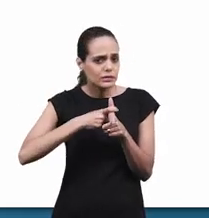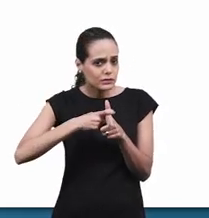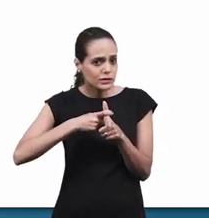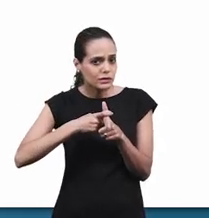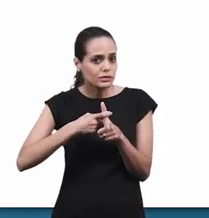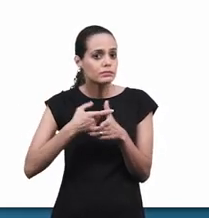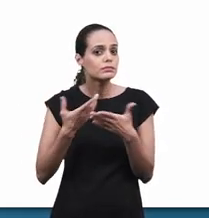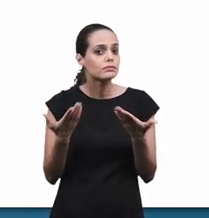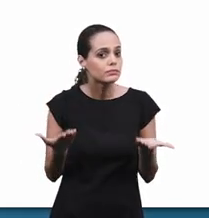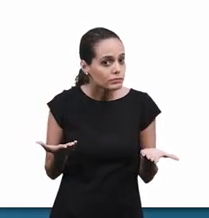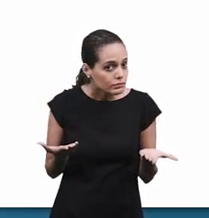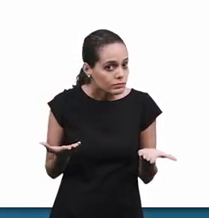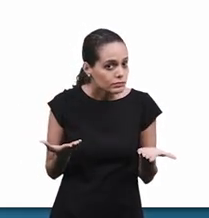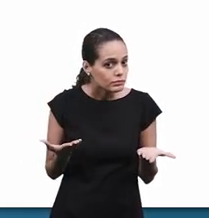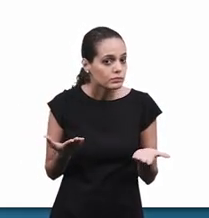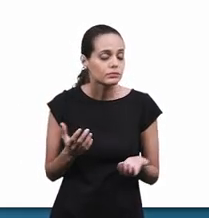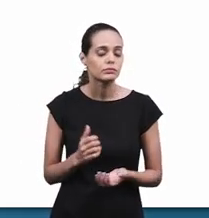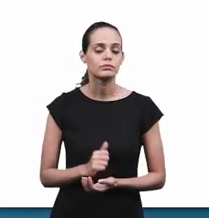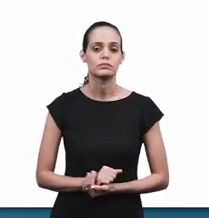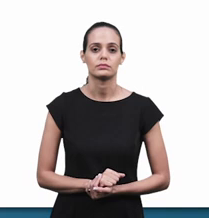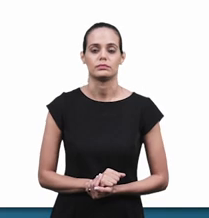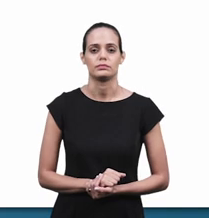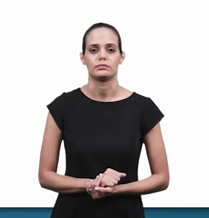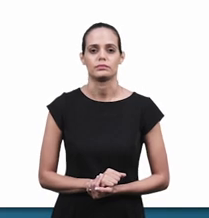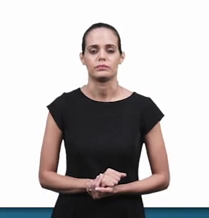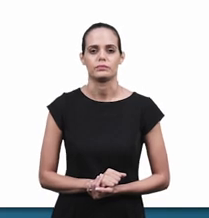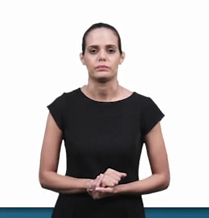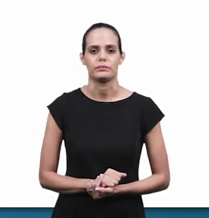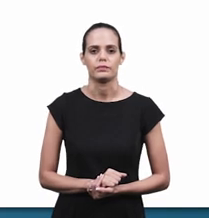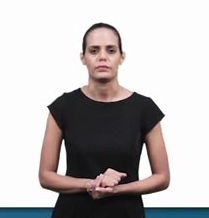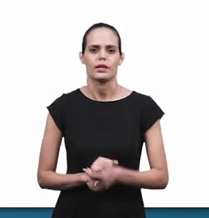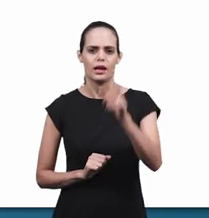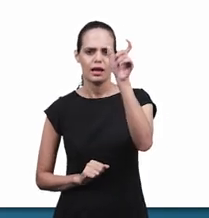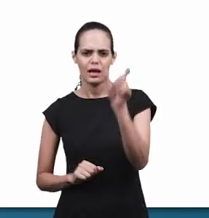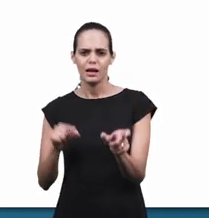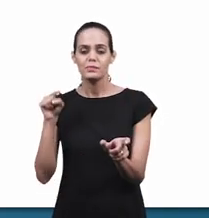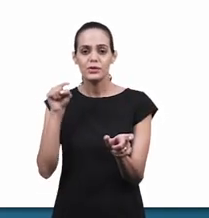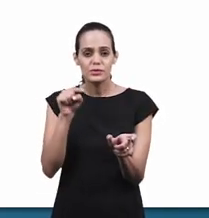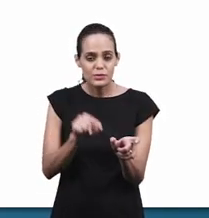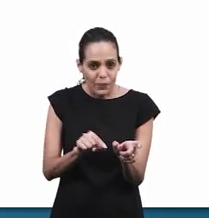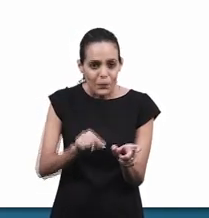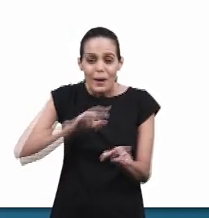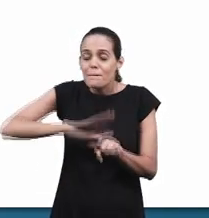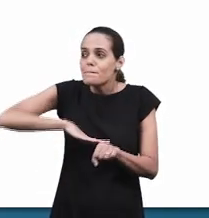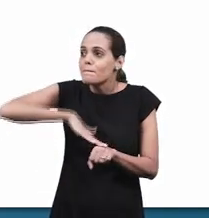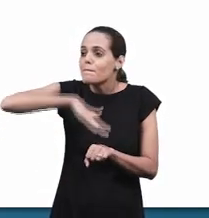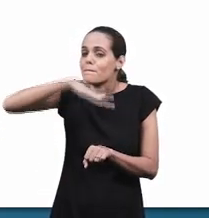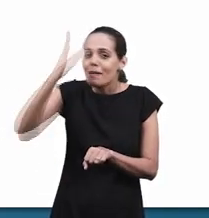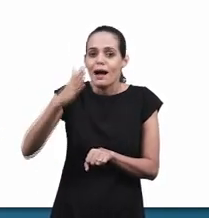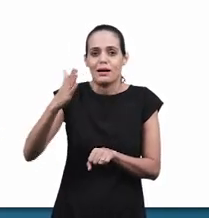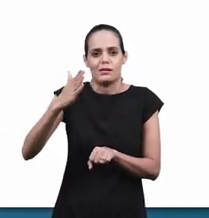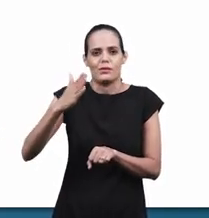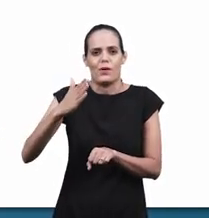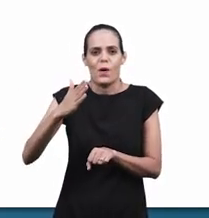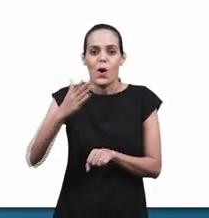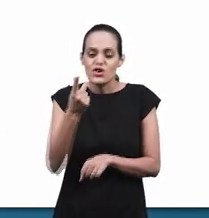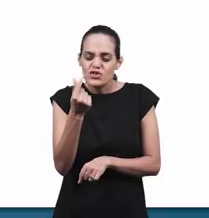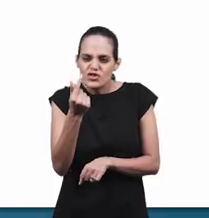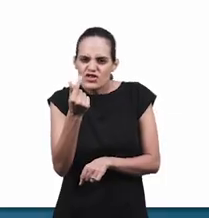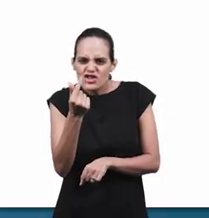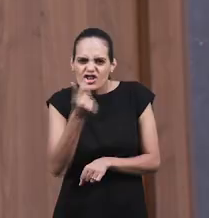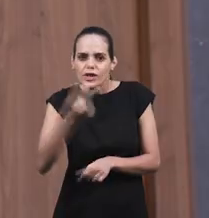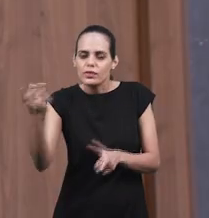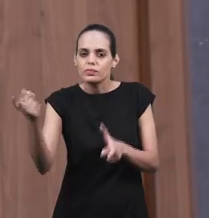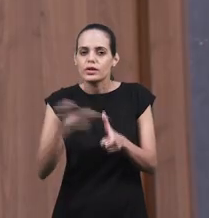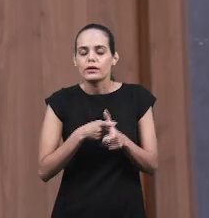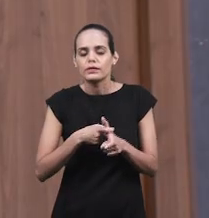perguntas ainda, mas vamos nos ater agora à nossa pergunta número 3. Quem foi, no caso, o maior devedor?